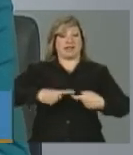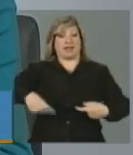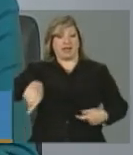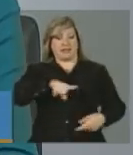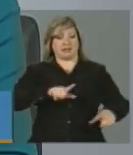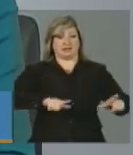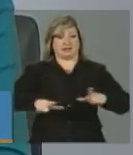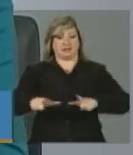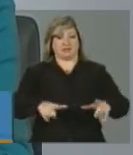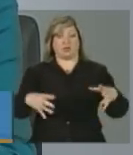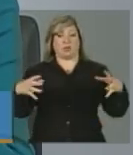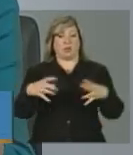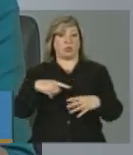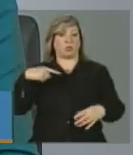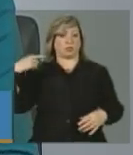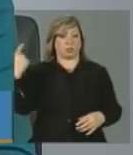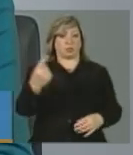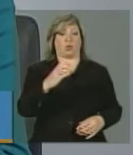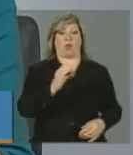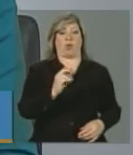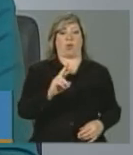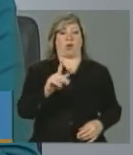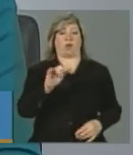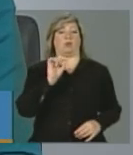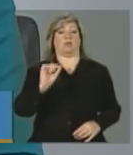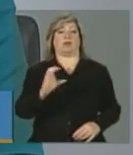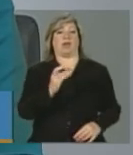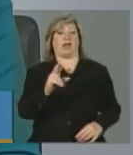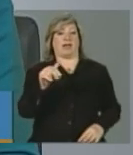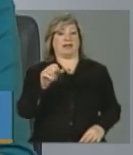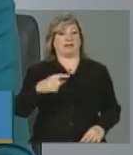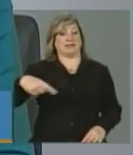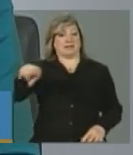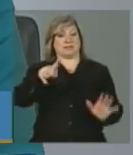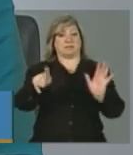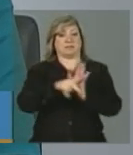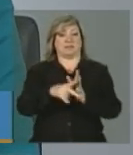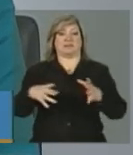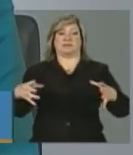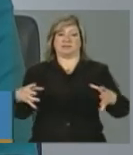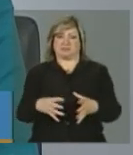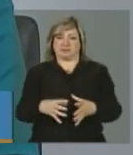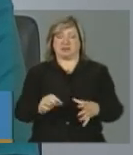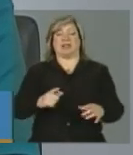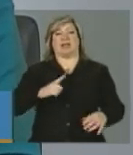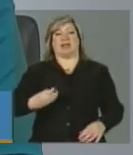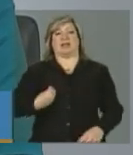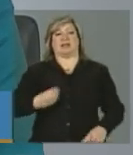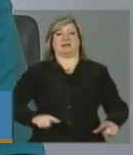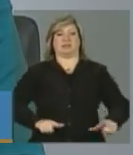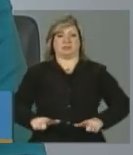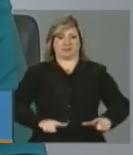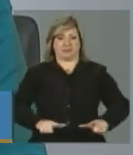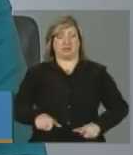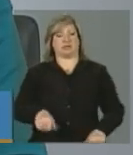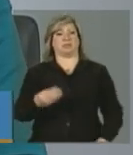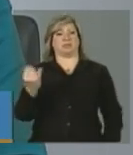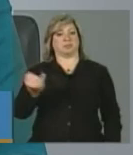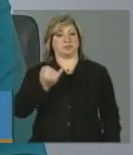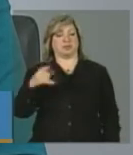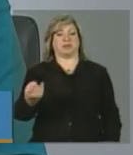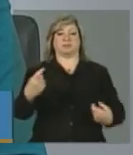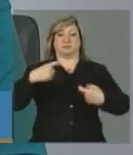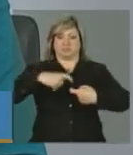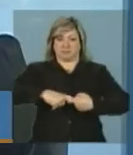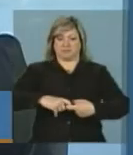trabalhadores aos órgãos, às entidades, ao CRAS que eles pertencem, que eles estão trabalhando. É de extrema importância essa